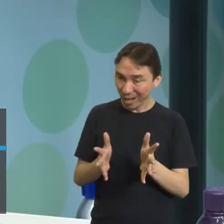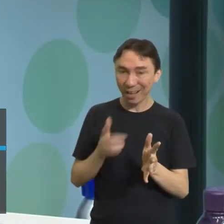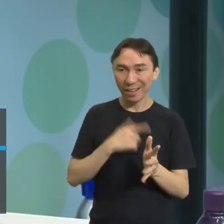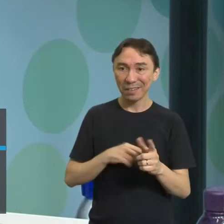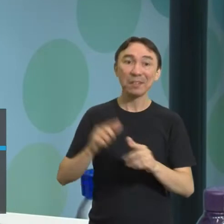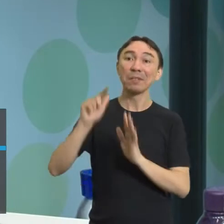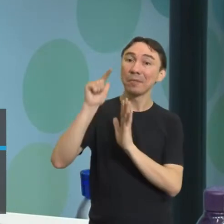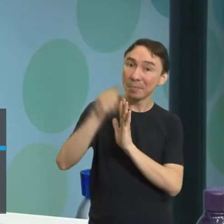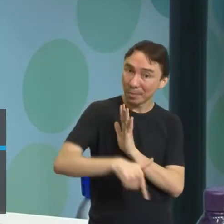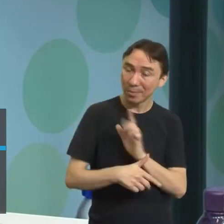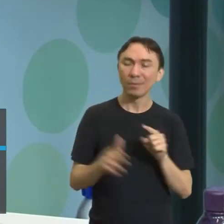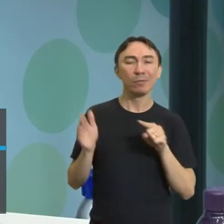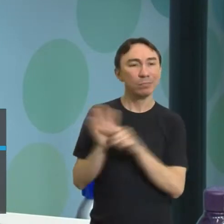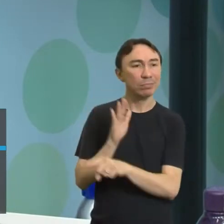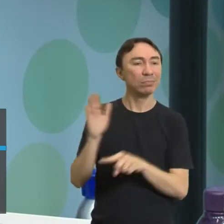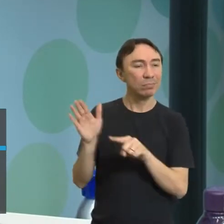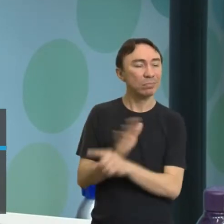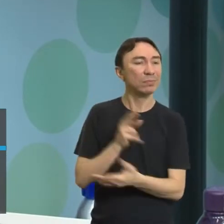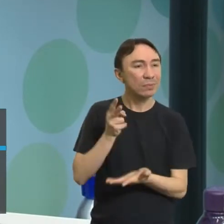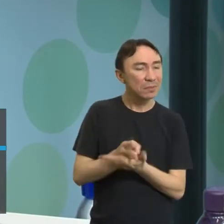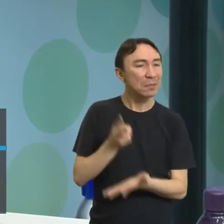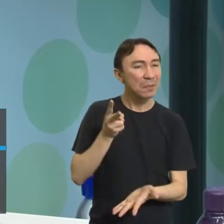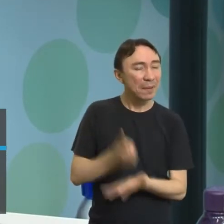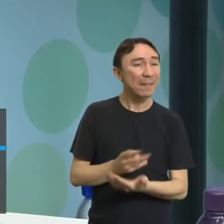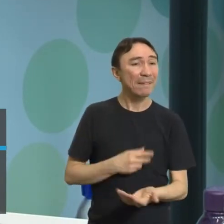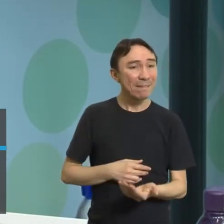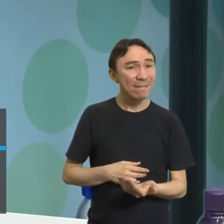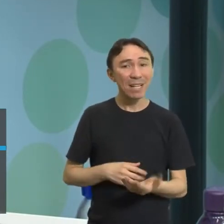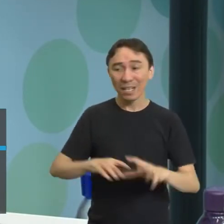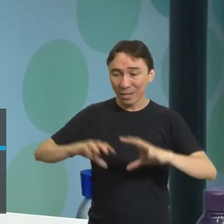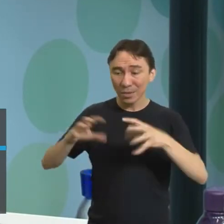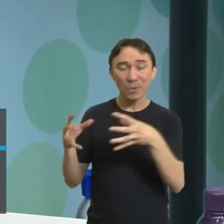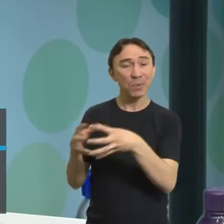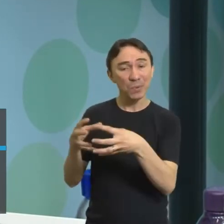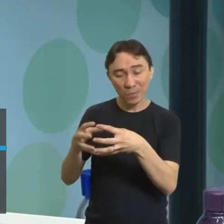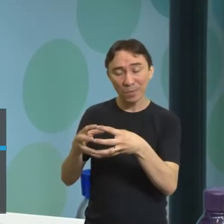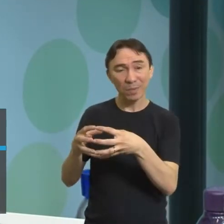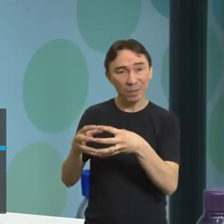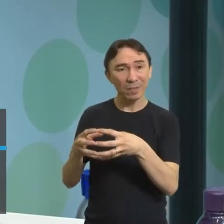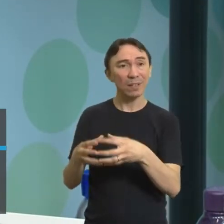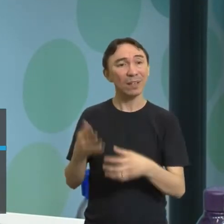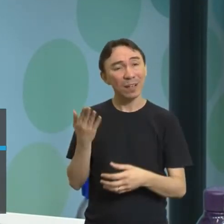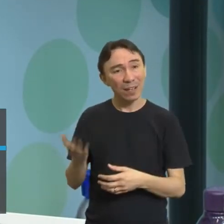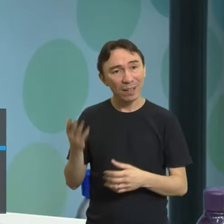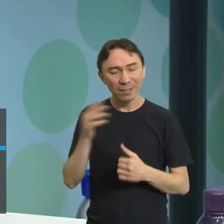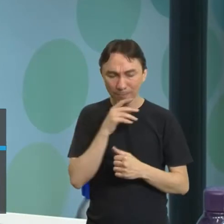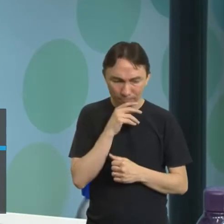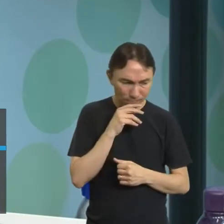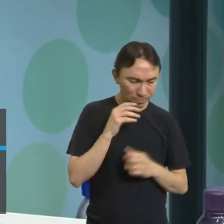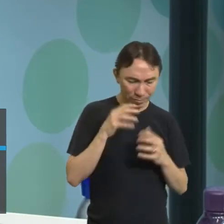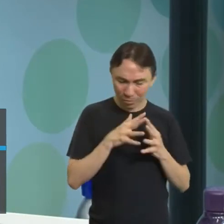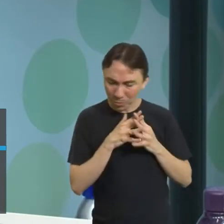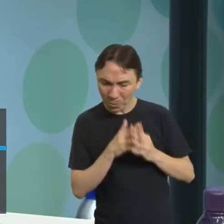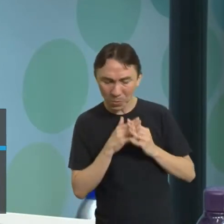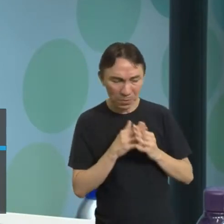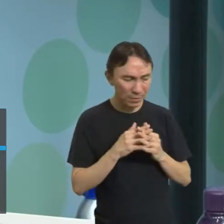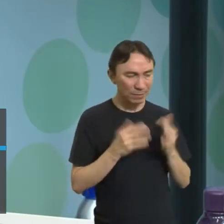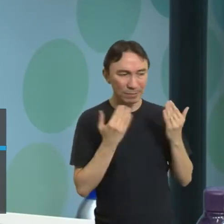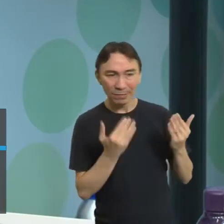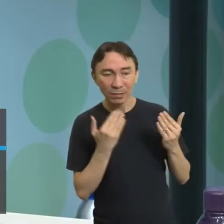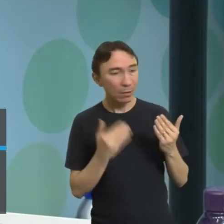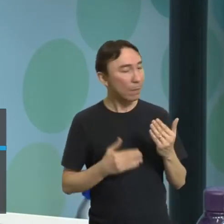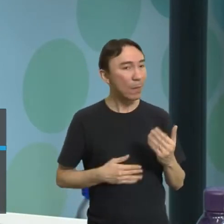momento, em grupo, em que muitas vezes os questionamentos são elucidados, os estudantes se sentem